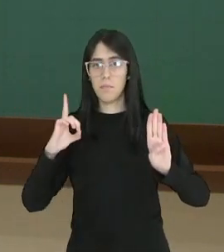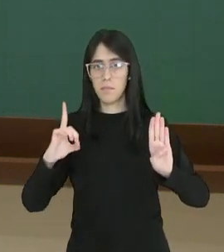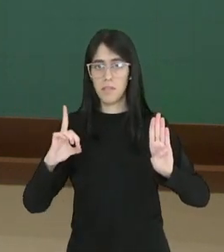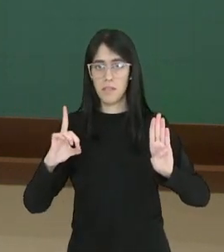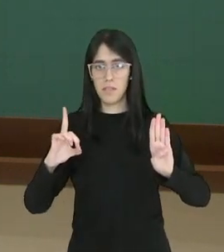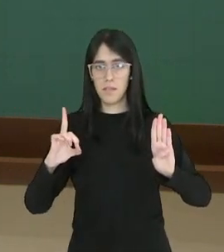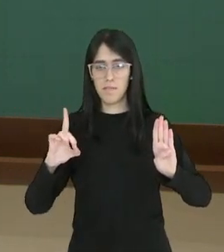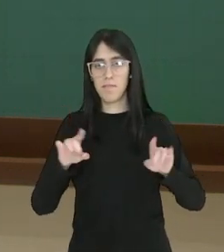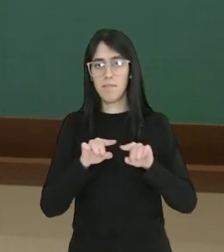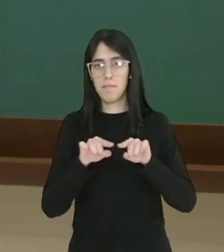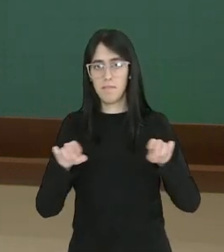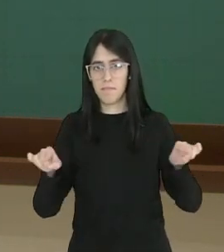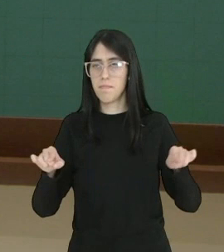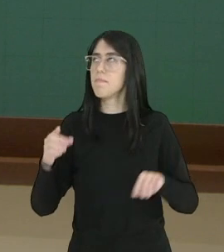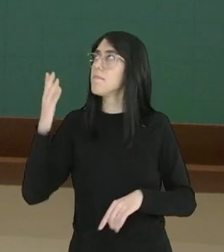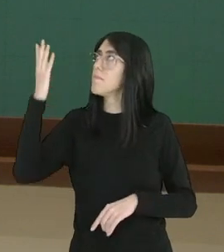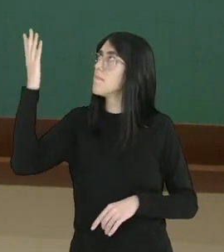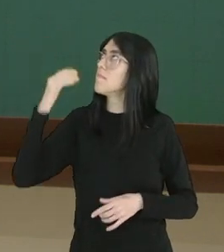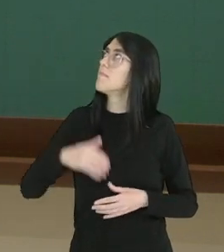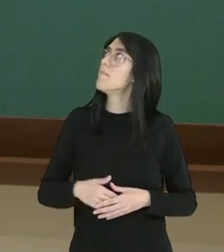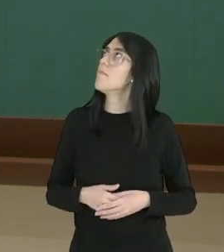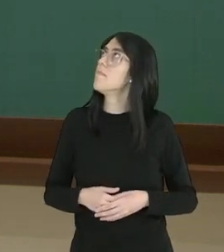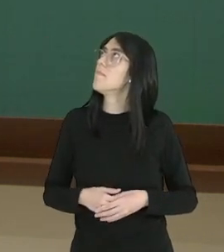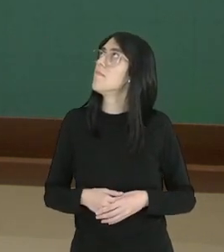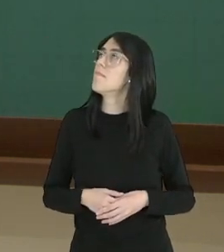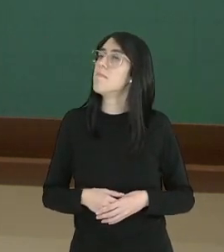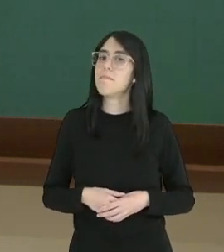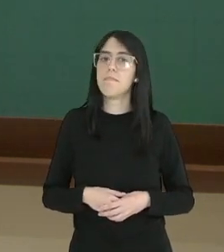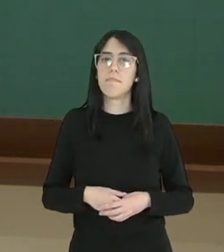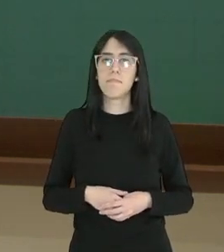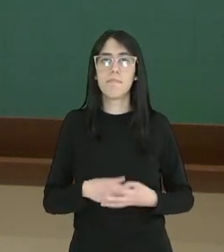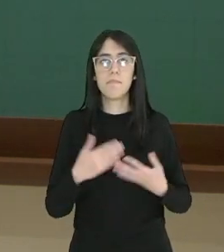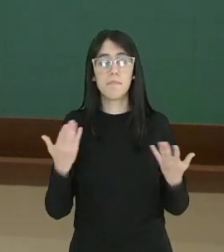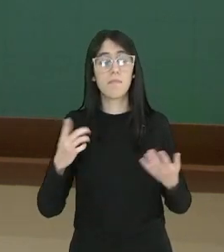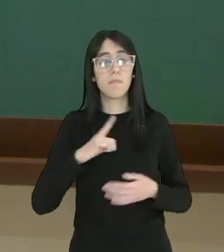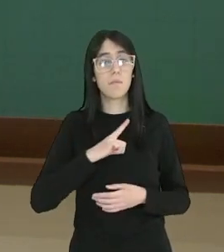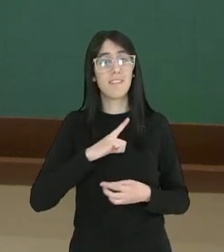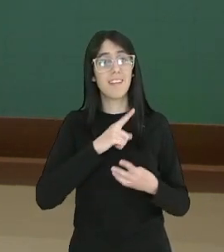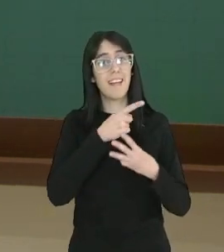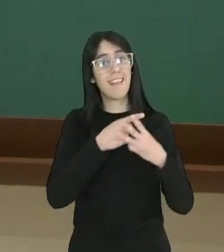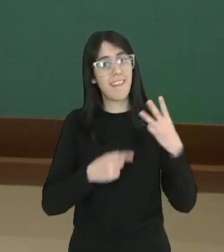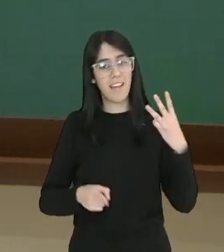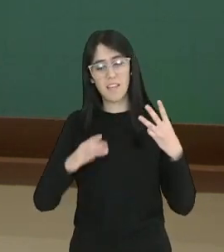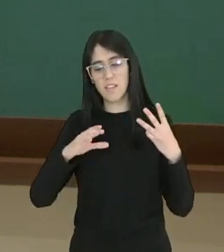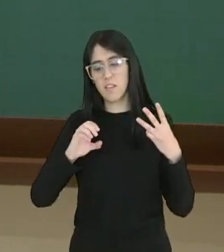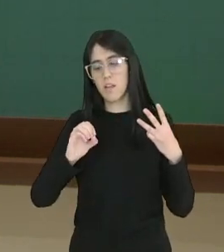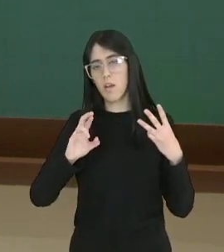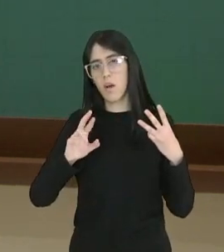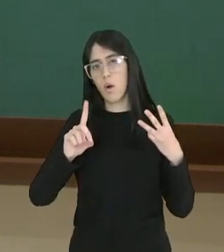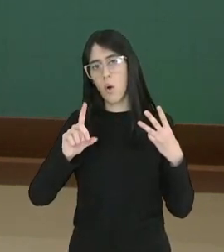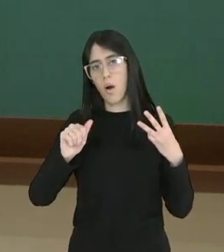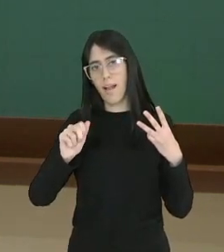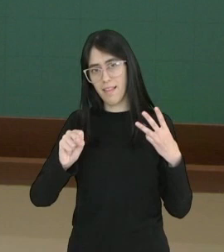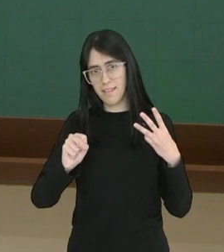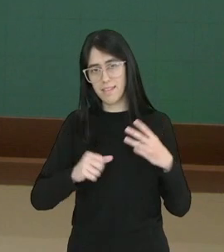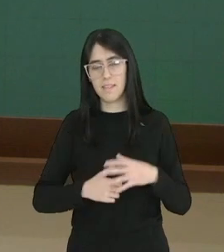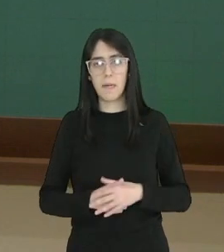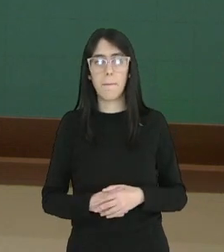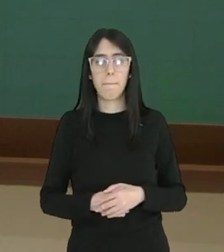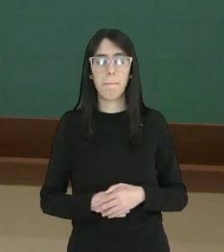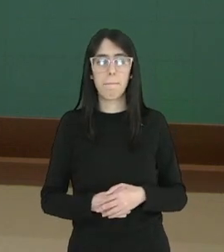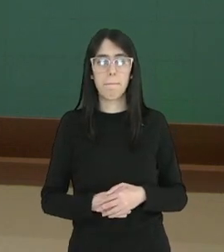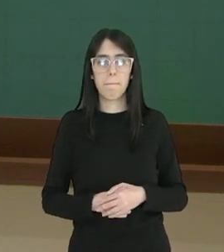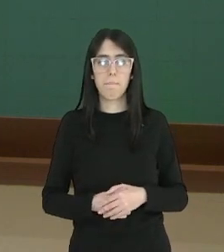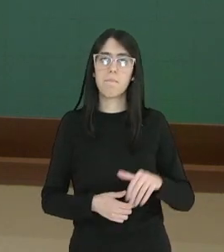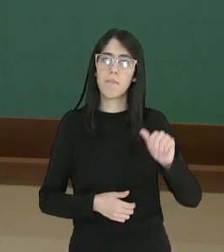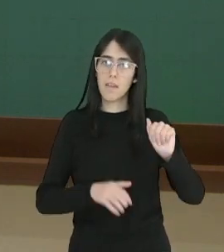de reta BD. Olha lá. Então, nós temos 3 cordas nesta circunferência.